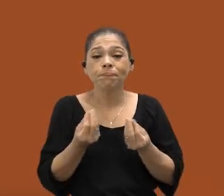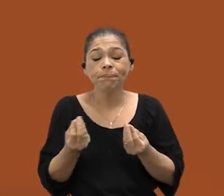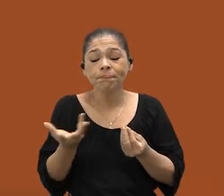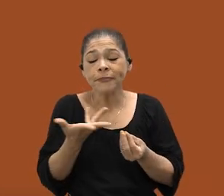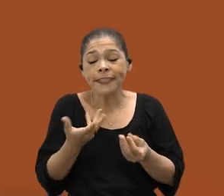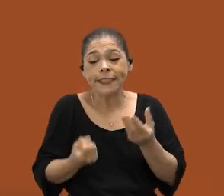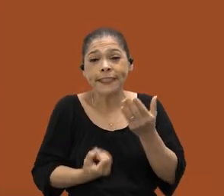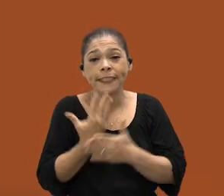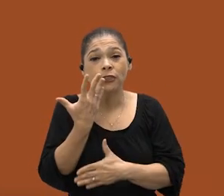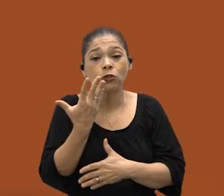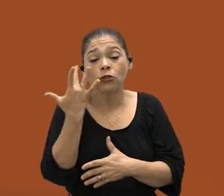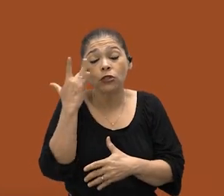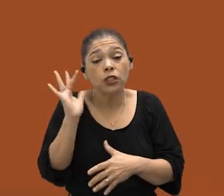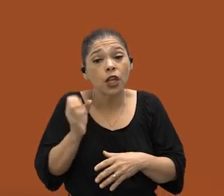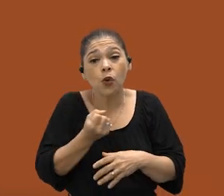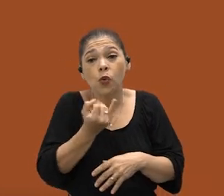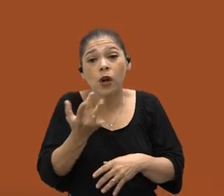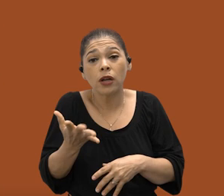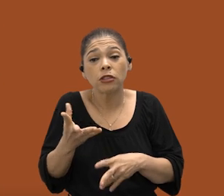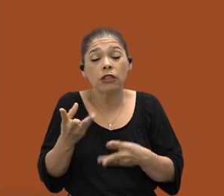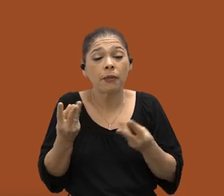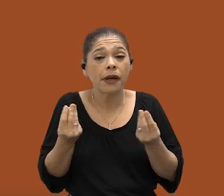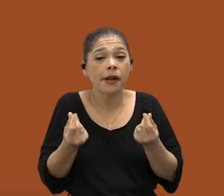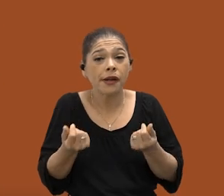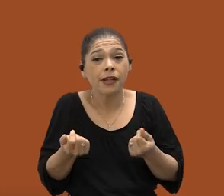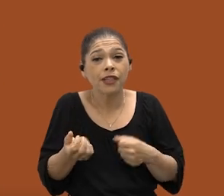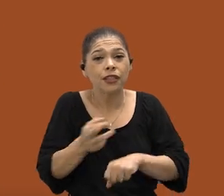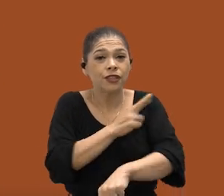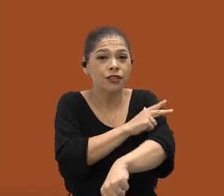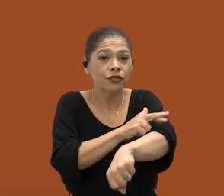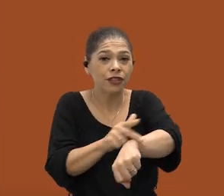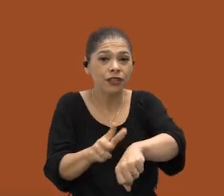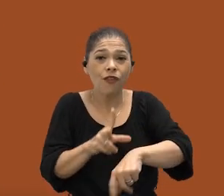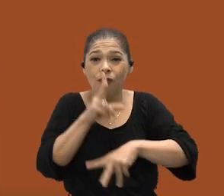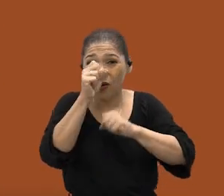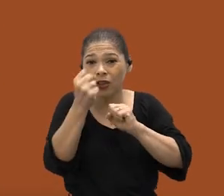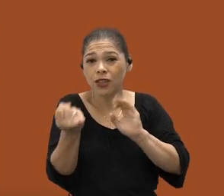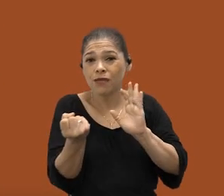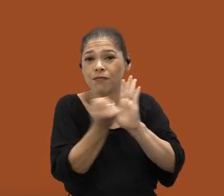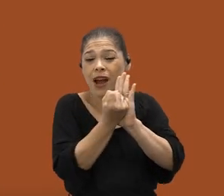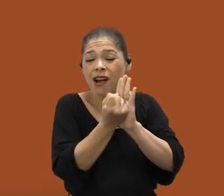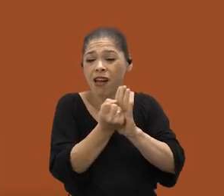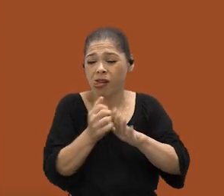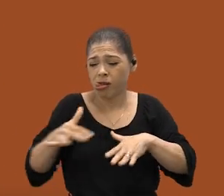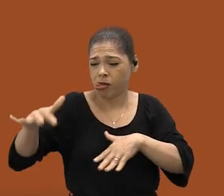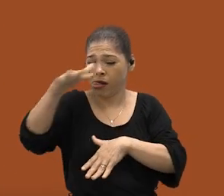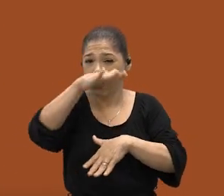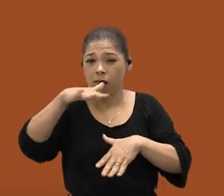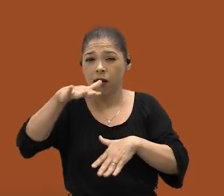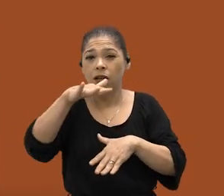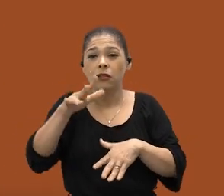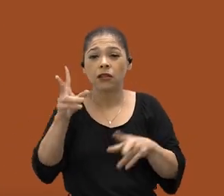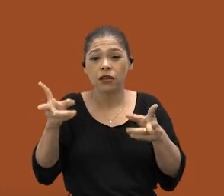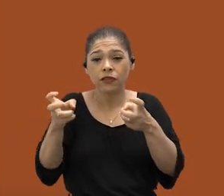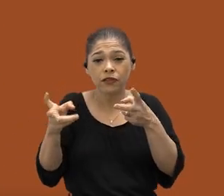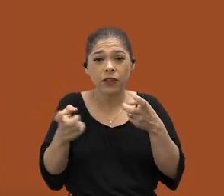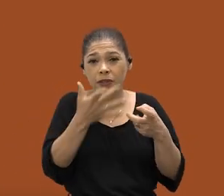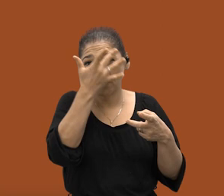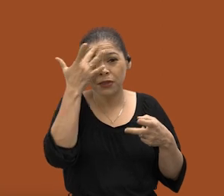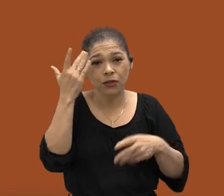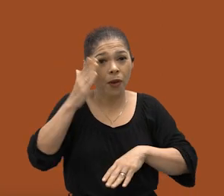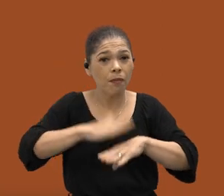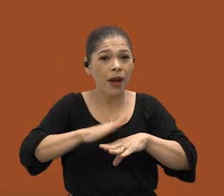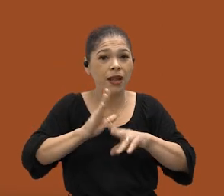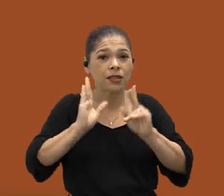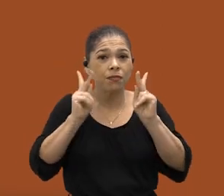não sei o quanto ainda dá para mensurar mas de um racismo de forte marca supremacista né então nós lemos as pessoas cada vez